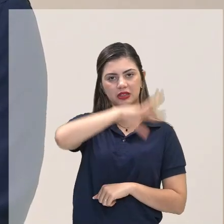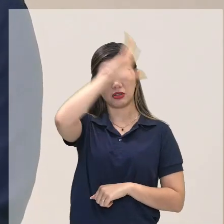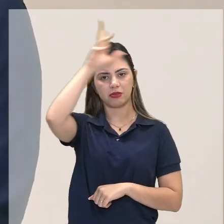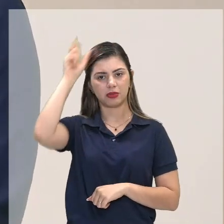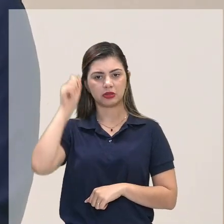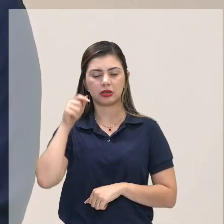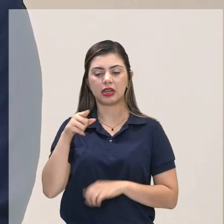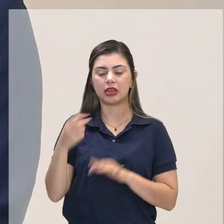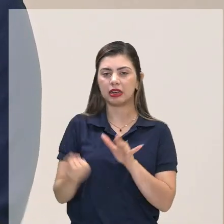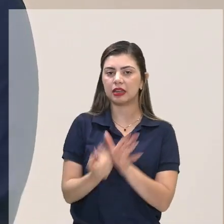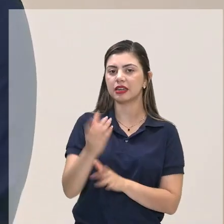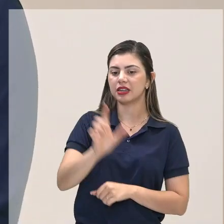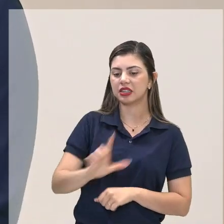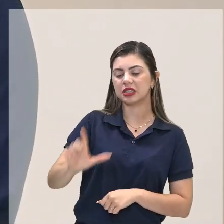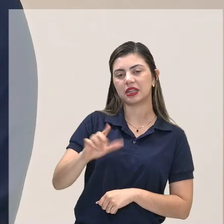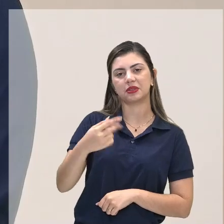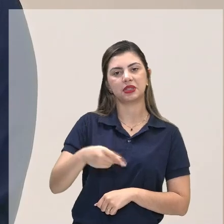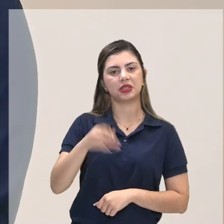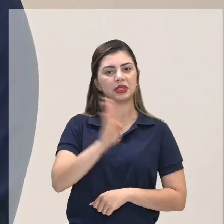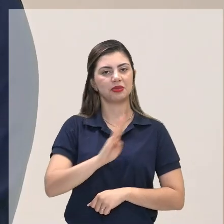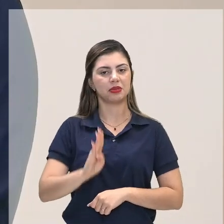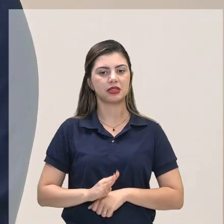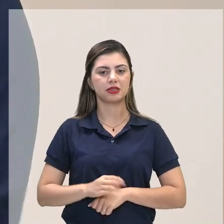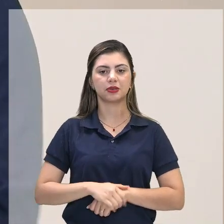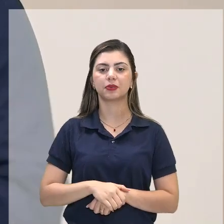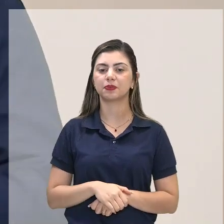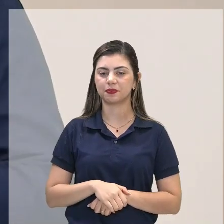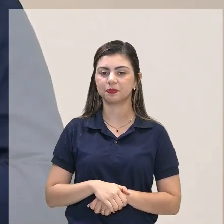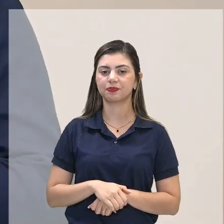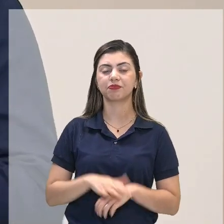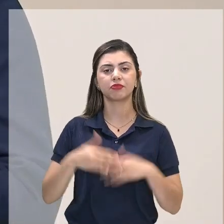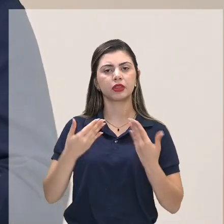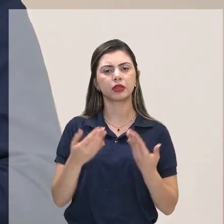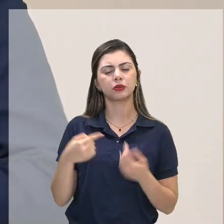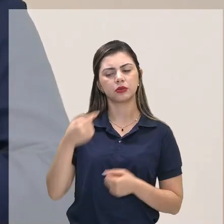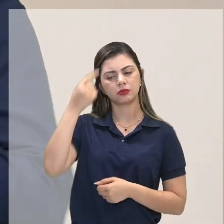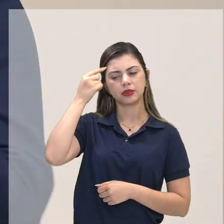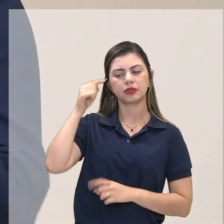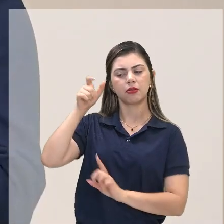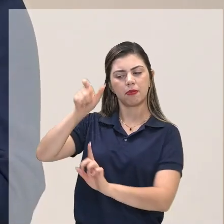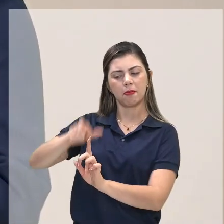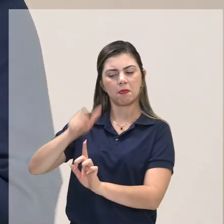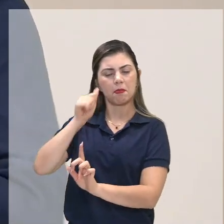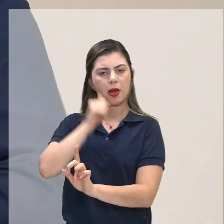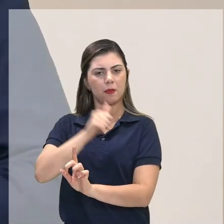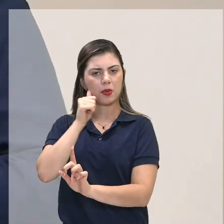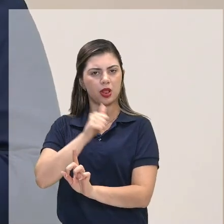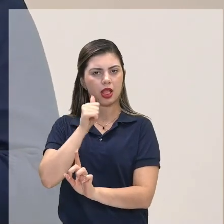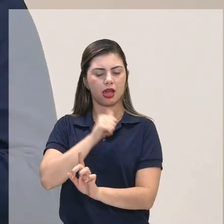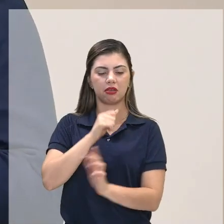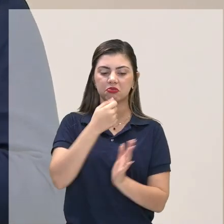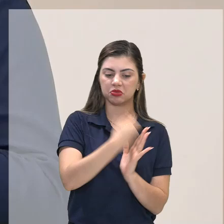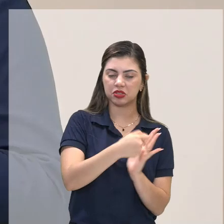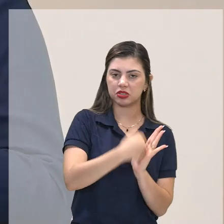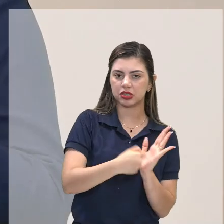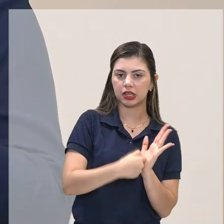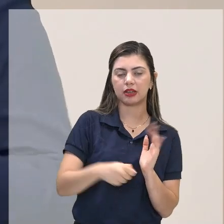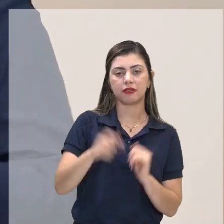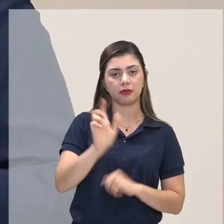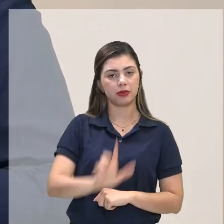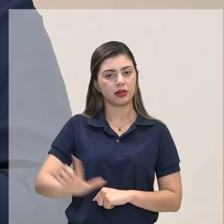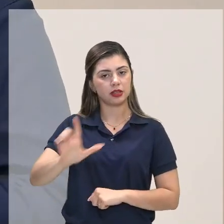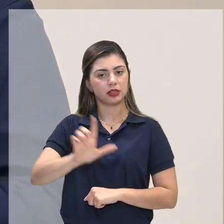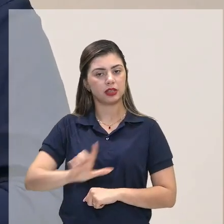uma literatura brasileira, né? Então, assim, a gente pensar que é uma mulher que escreve uma literatura e que precisa